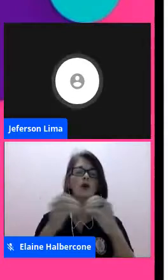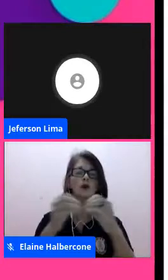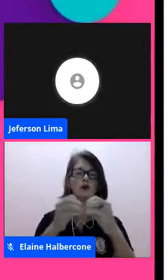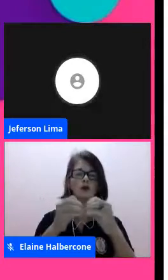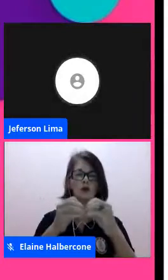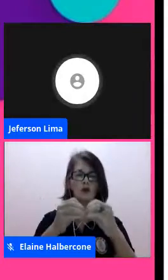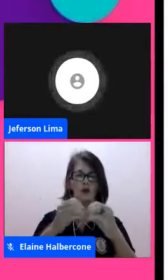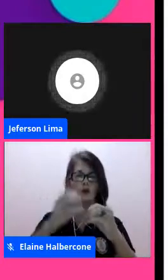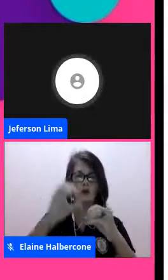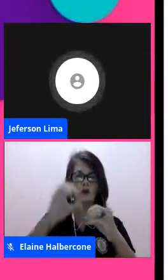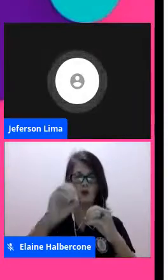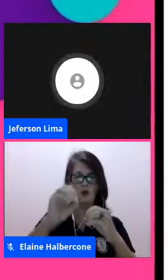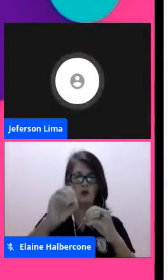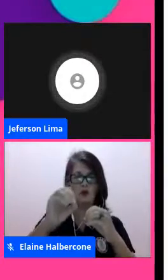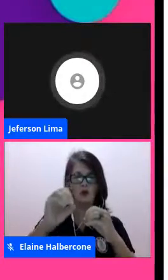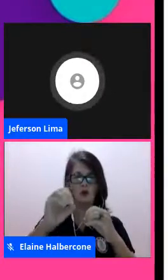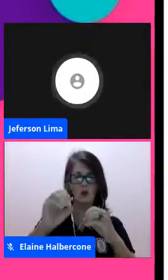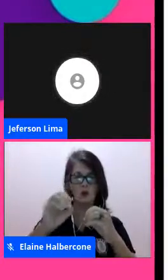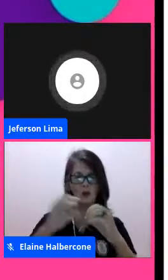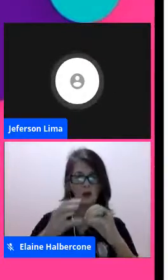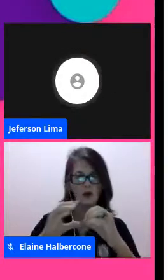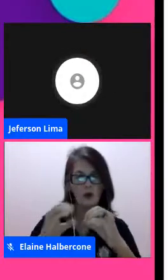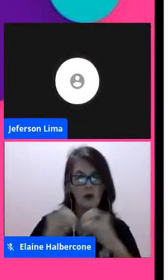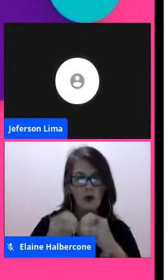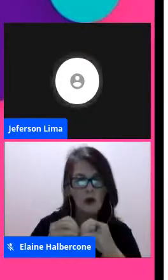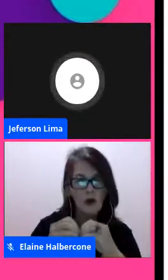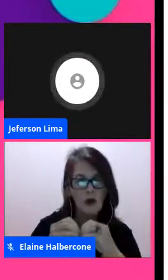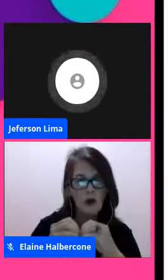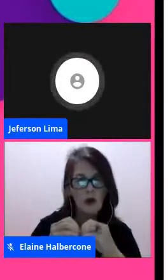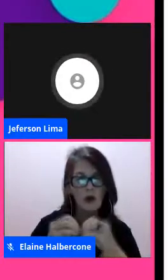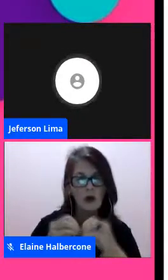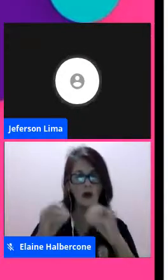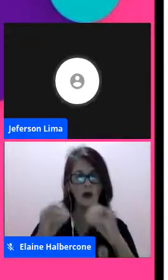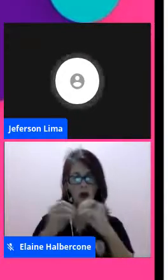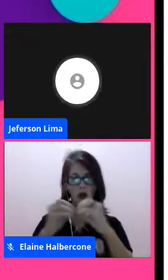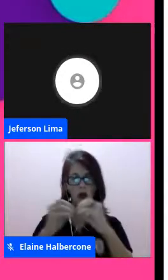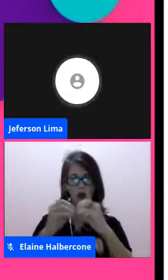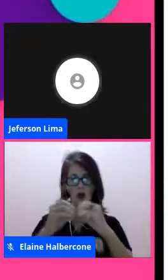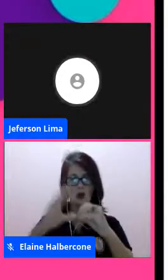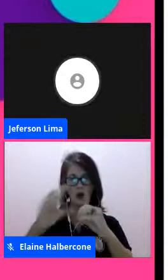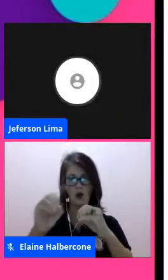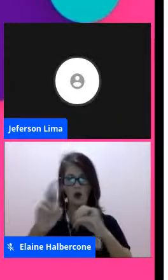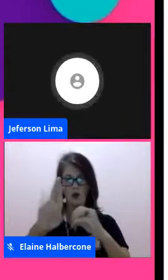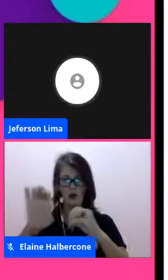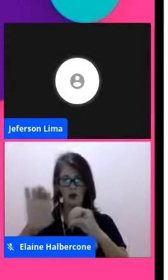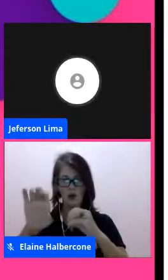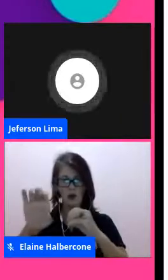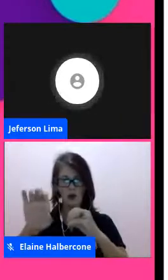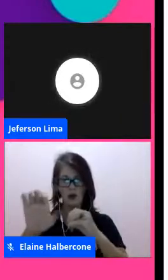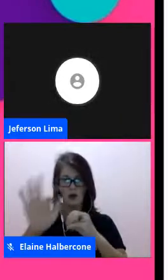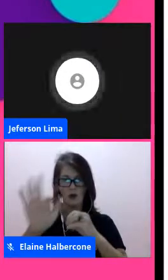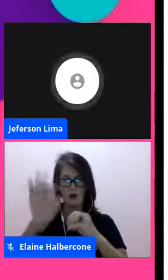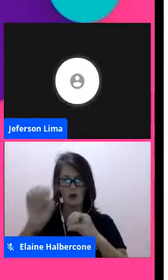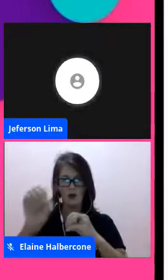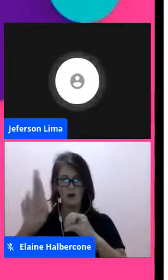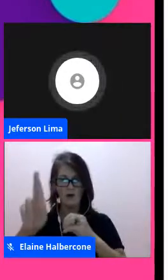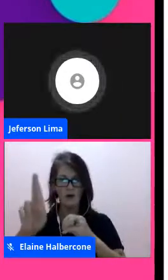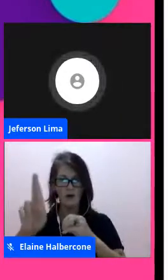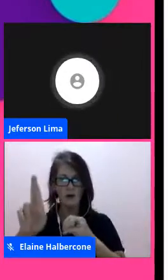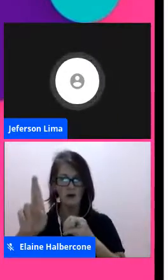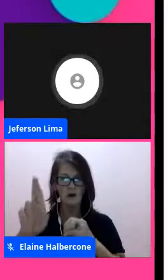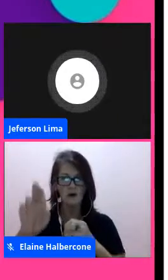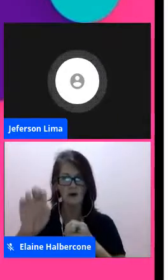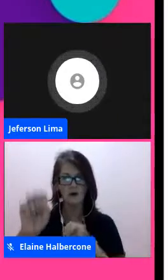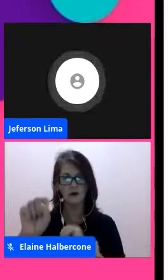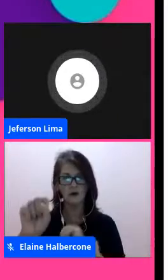o ESP32. Ele é feito, né, pela comunidade aí, junto da empresa que fabricou o ESP32, né? Até